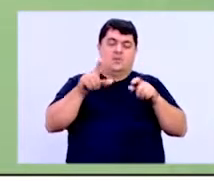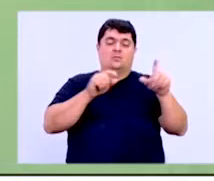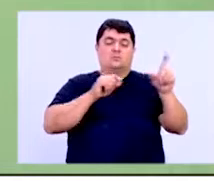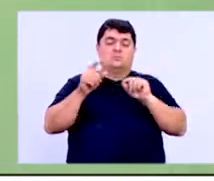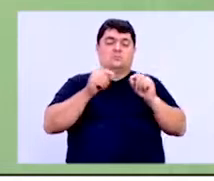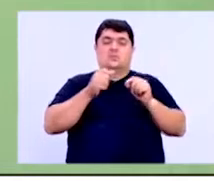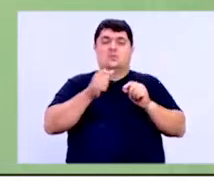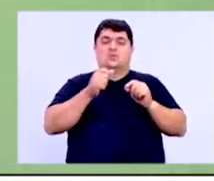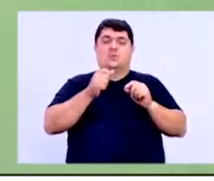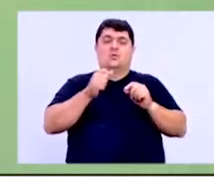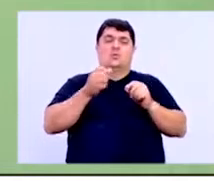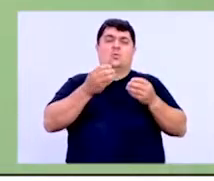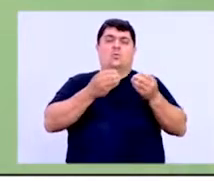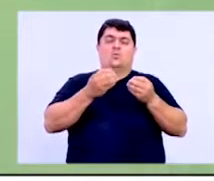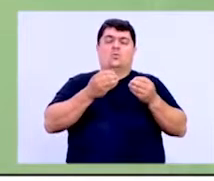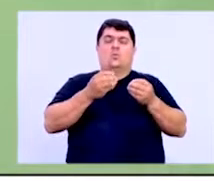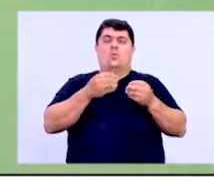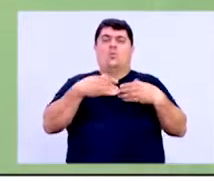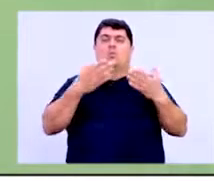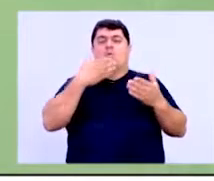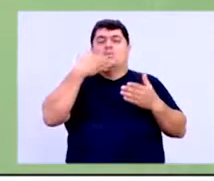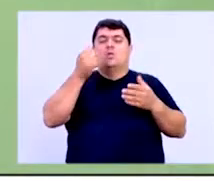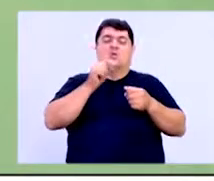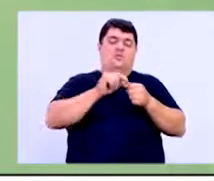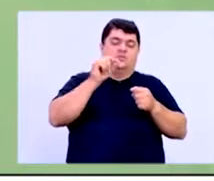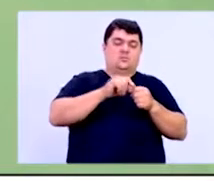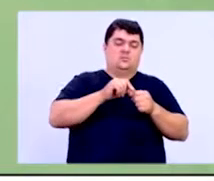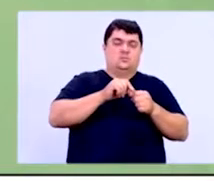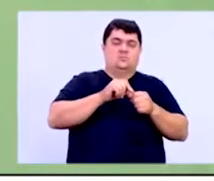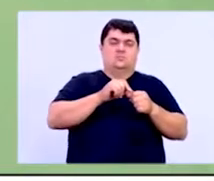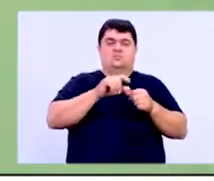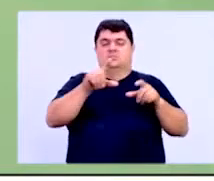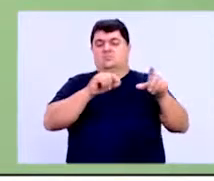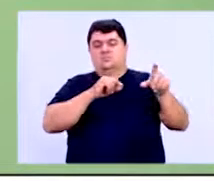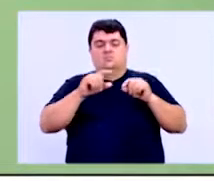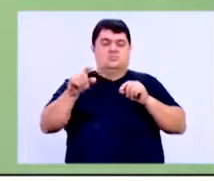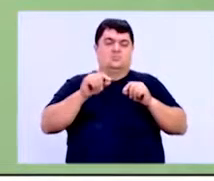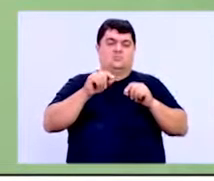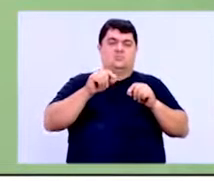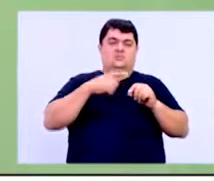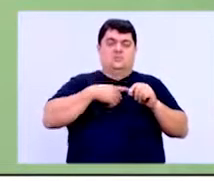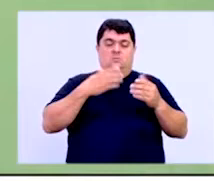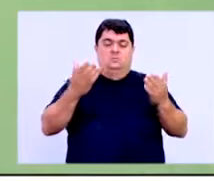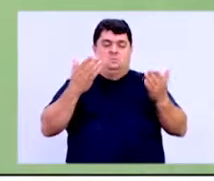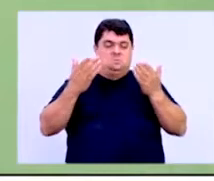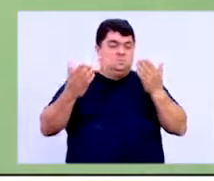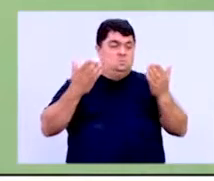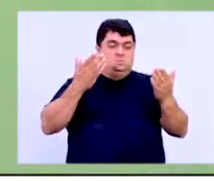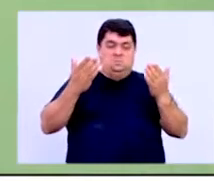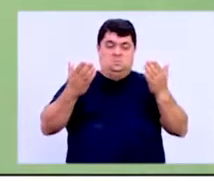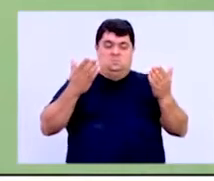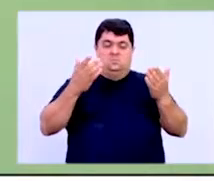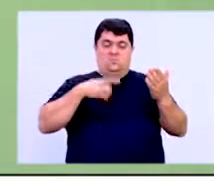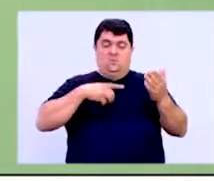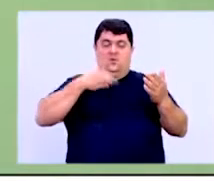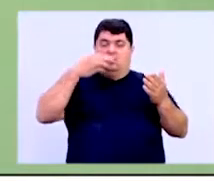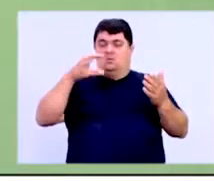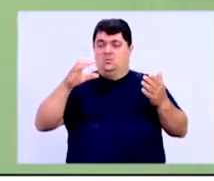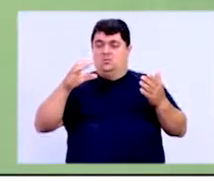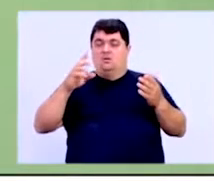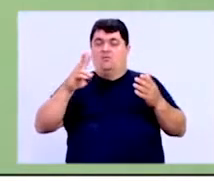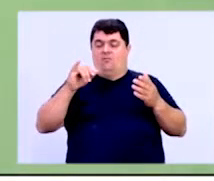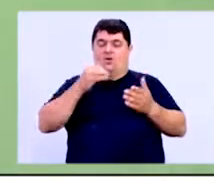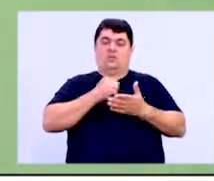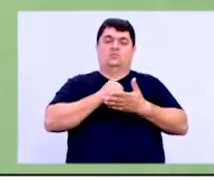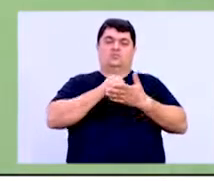decisão de qual o melhor produto a produzir. No momento de decisão entre um produto e o outro, a margem de contribuição vai te